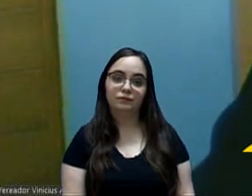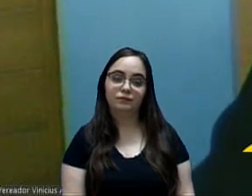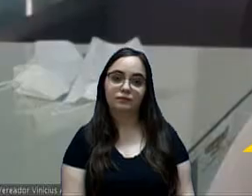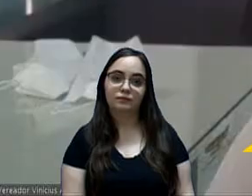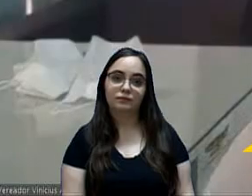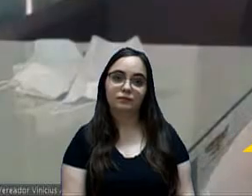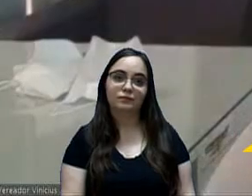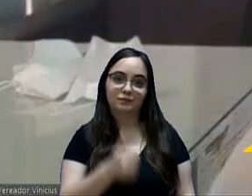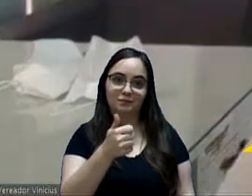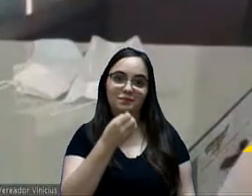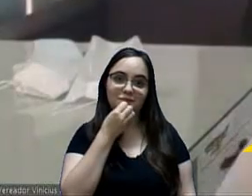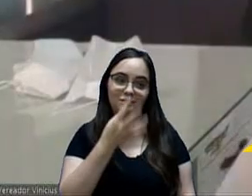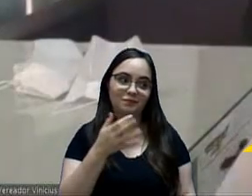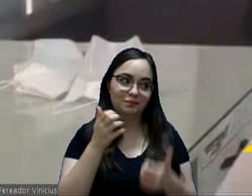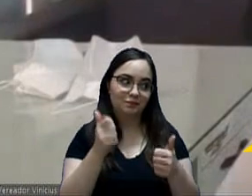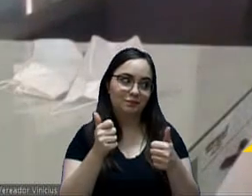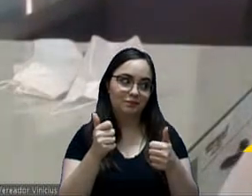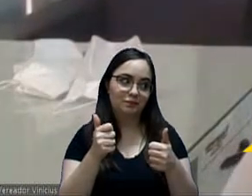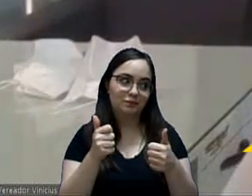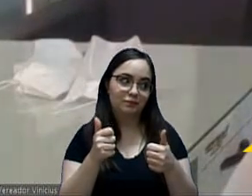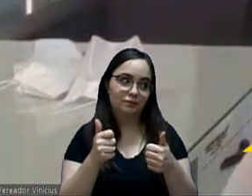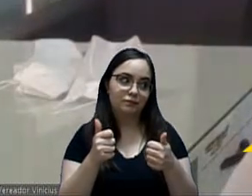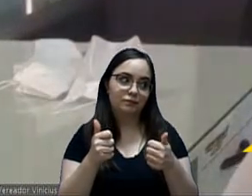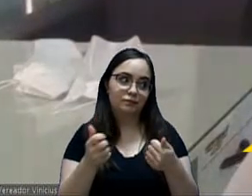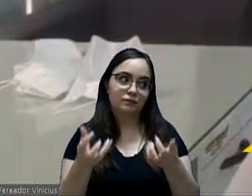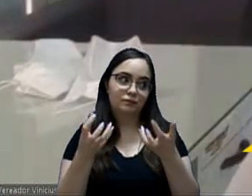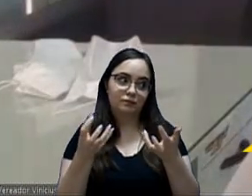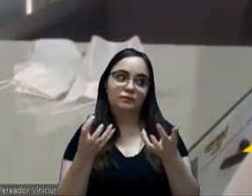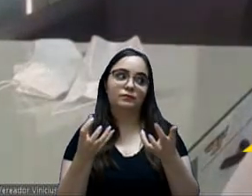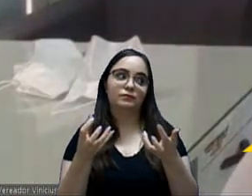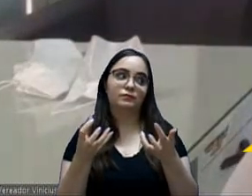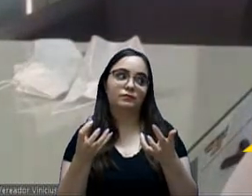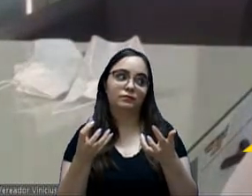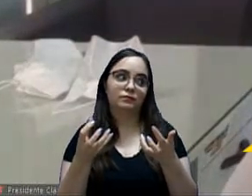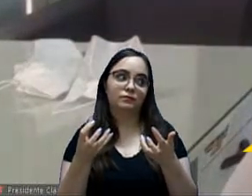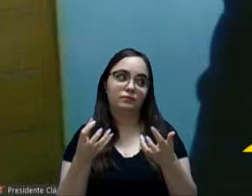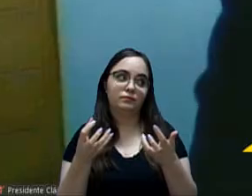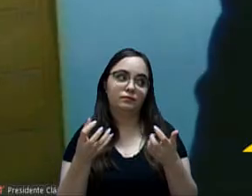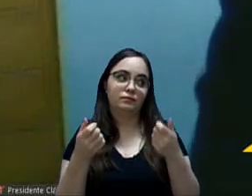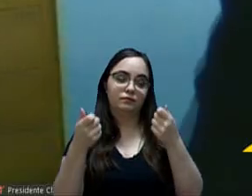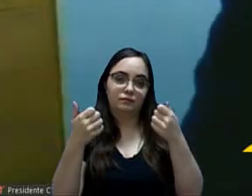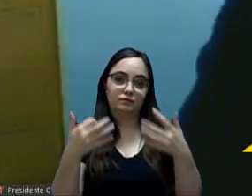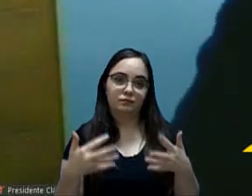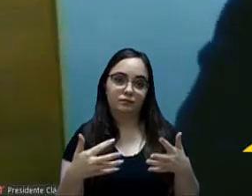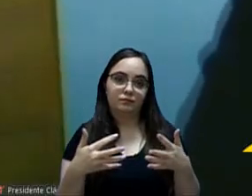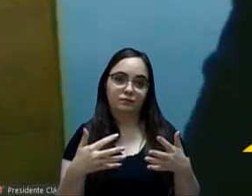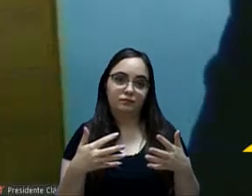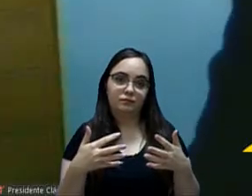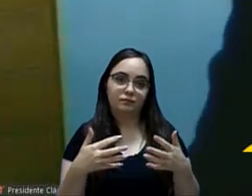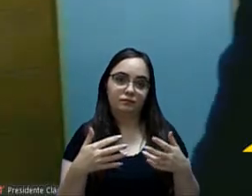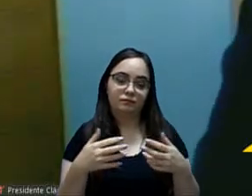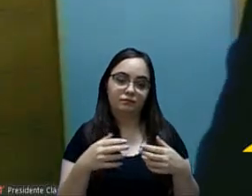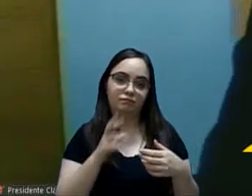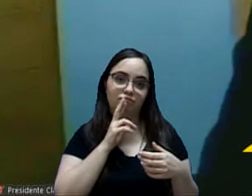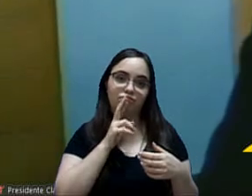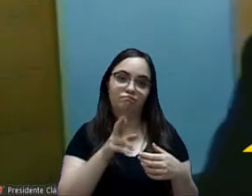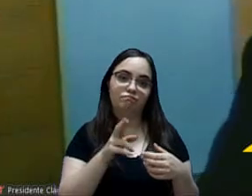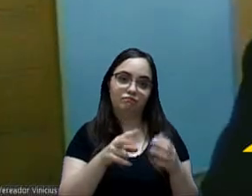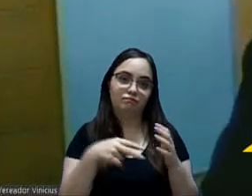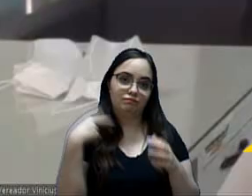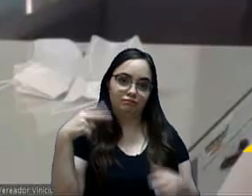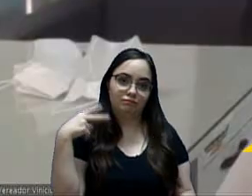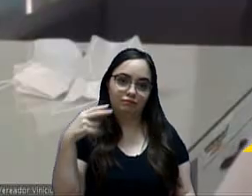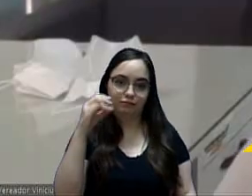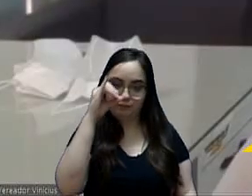Presidente, tudo bem? Eu gostaria de rebater aqui uma fala que foi da nobre